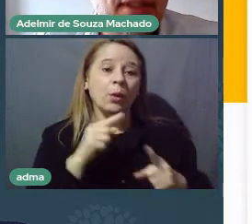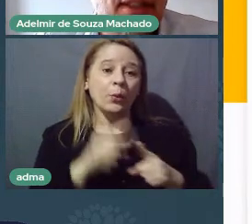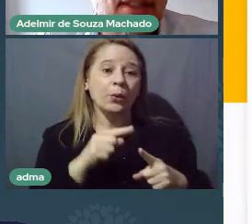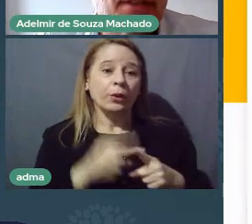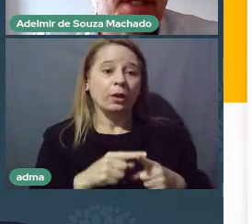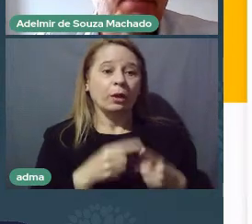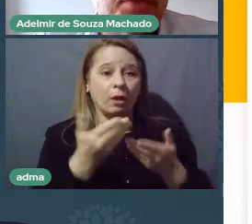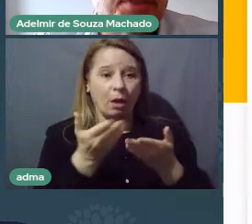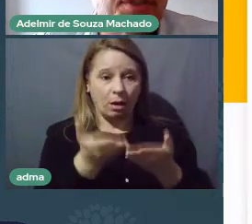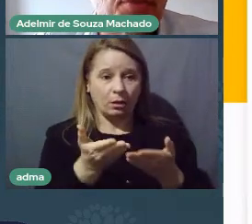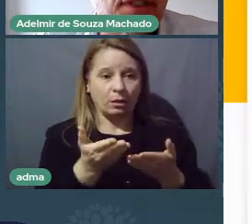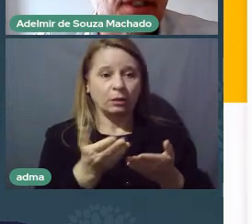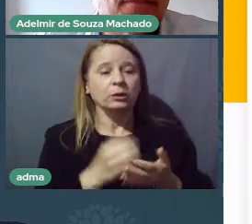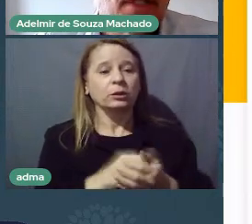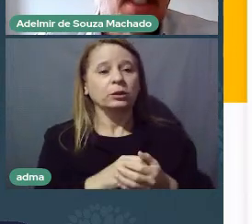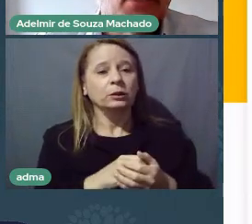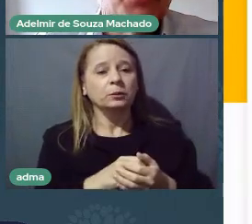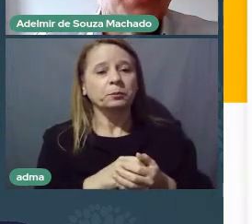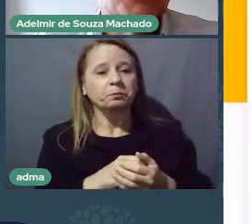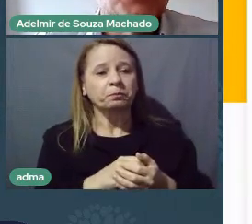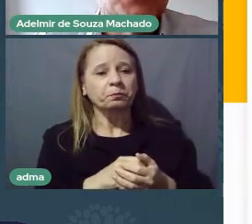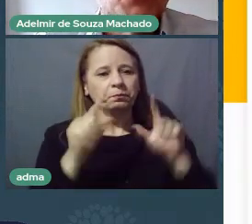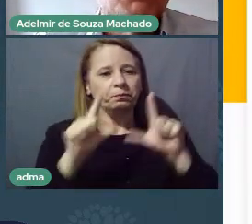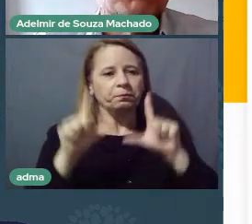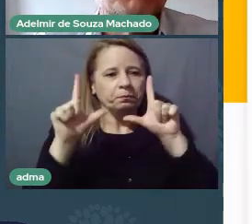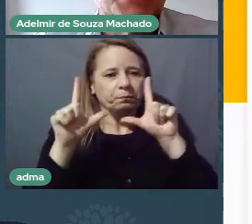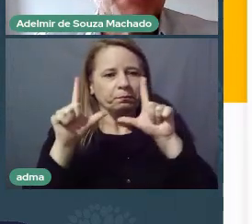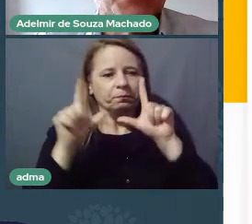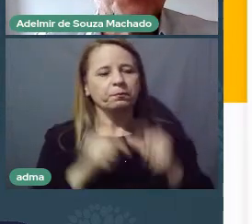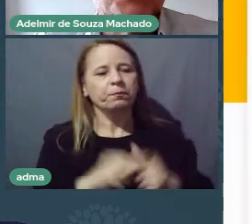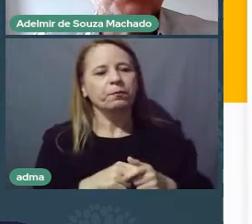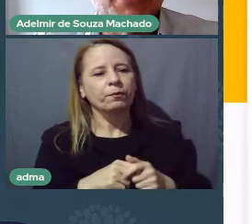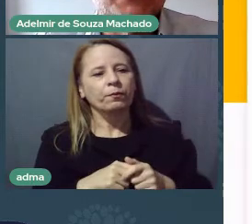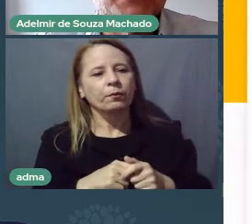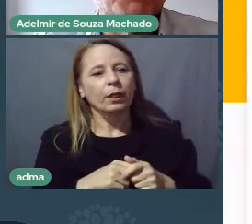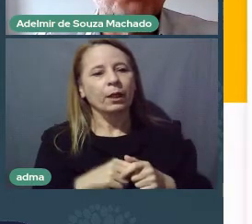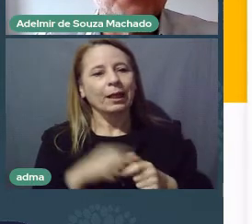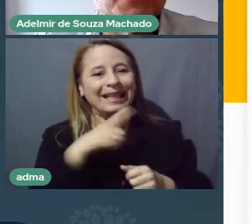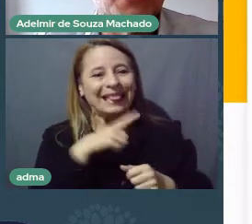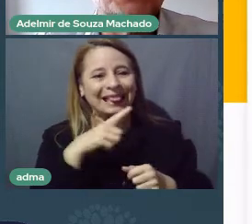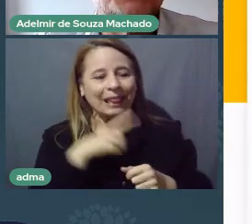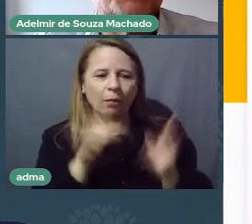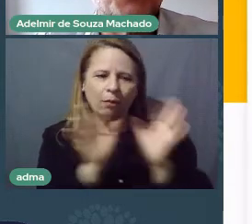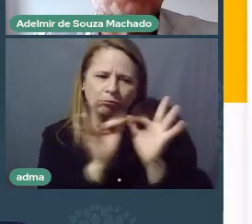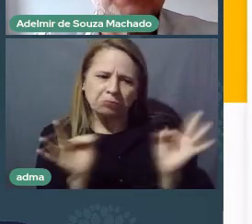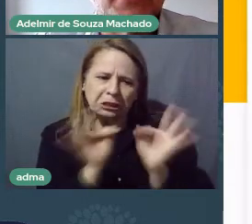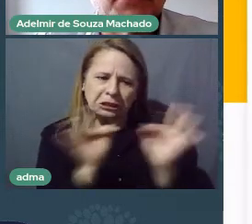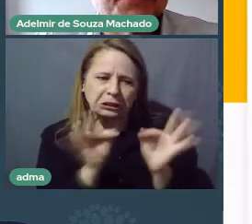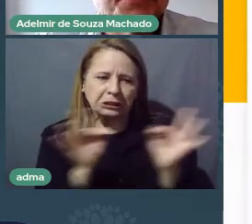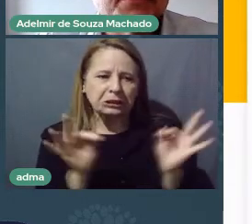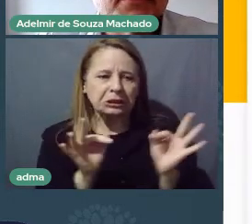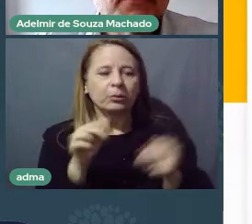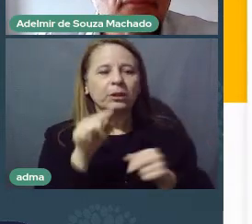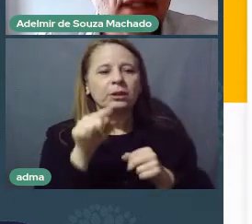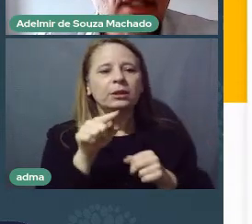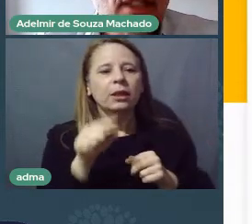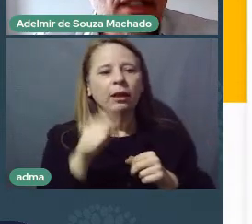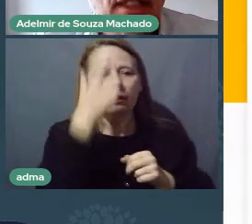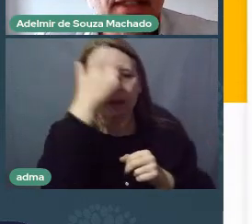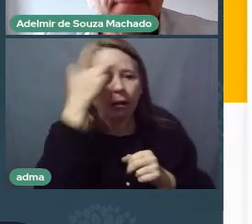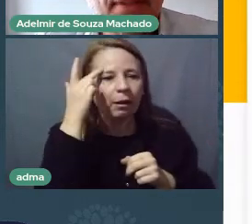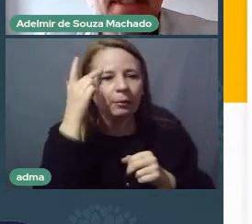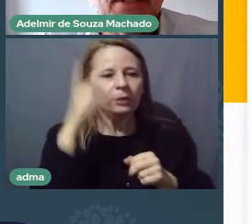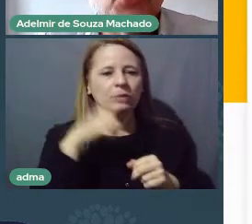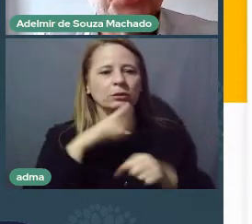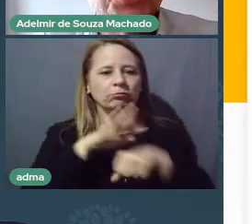neste diapositivo aqui, eu tenho um mecanismo mais simples, de inflamação,